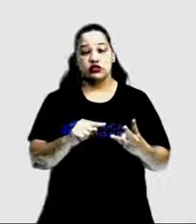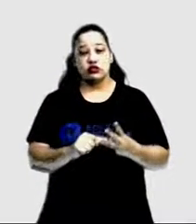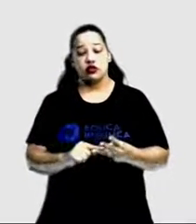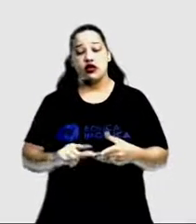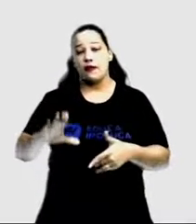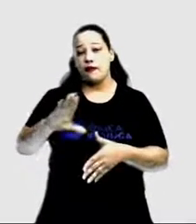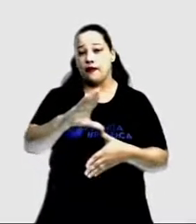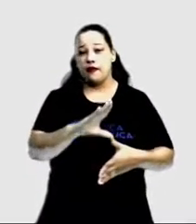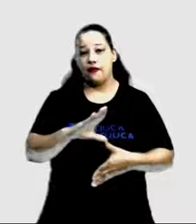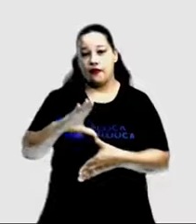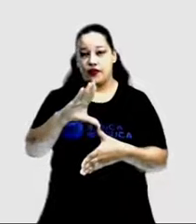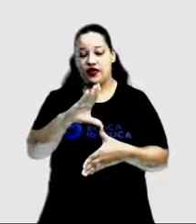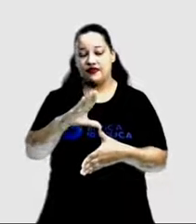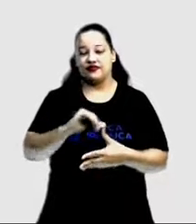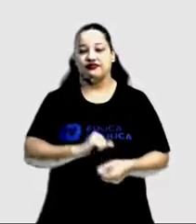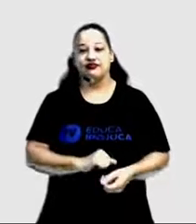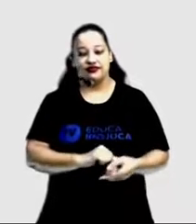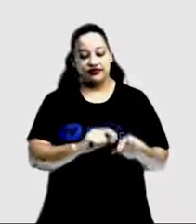mapa,